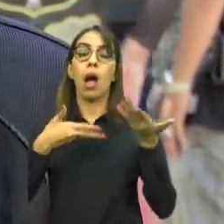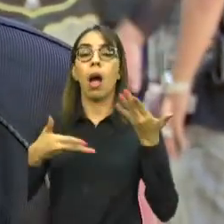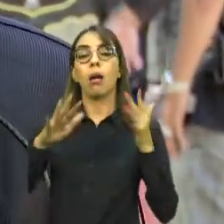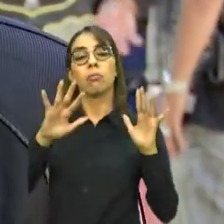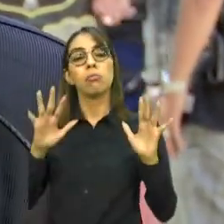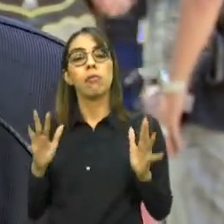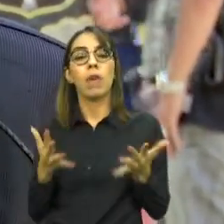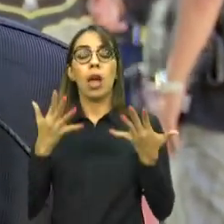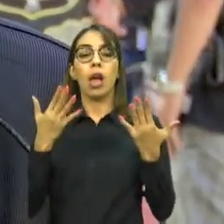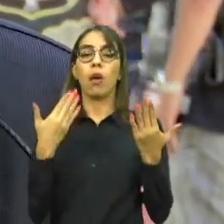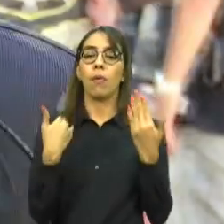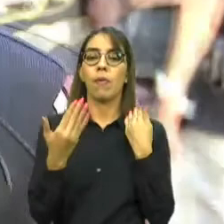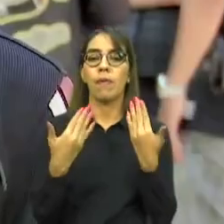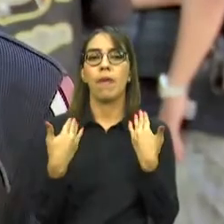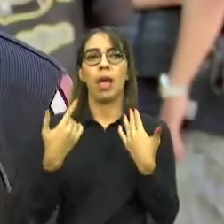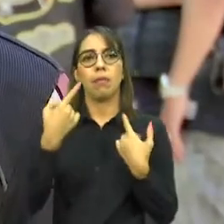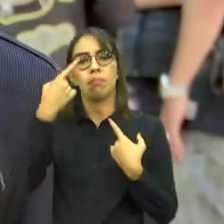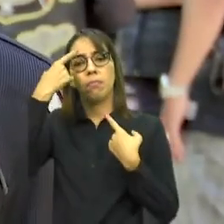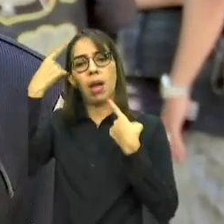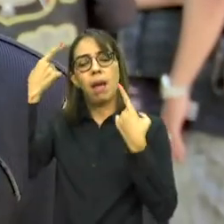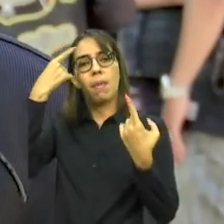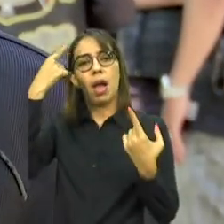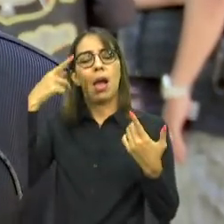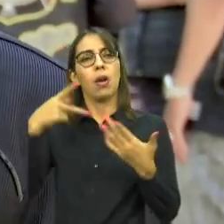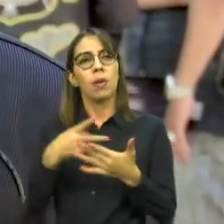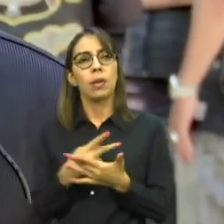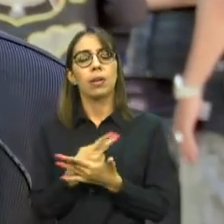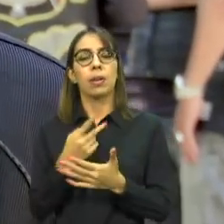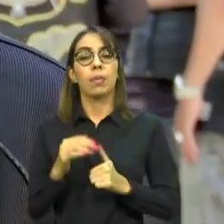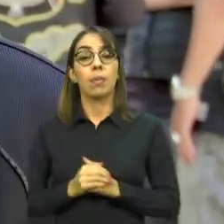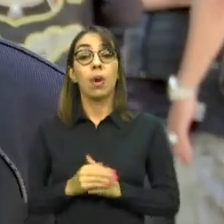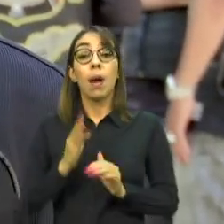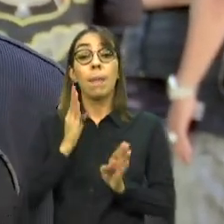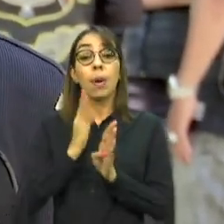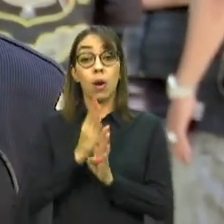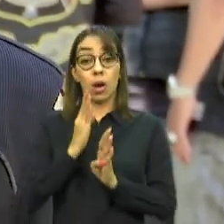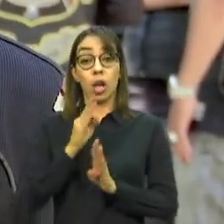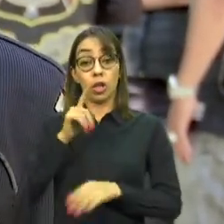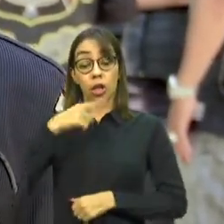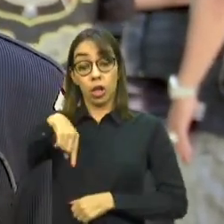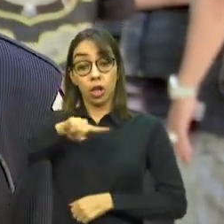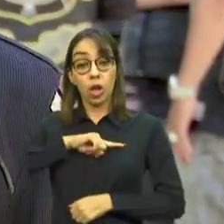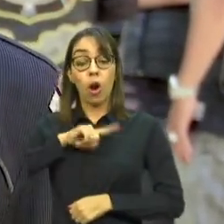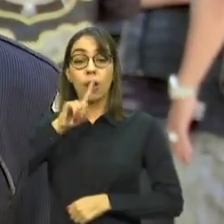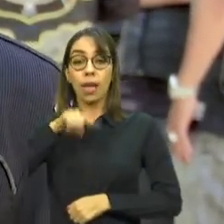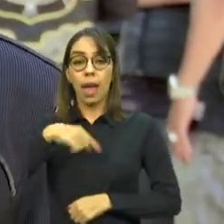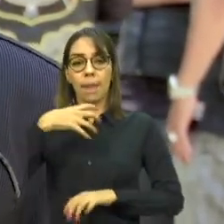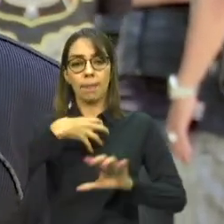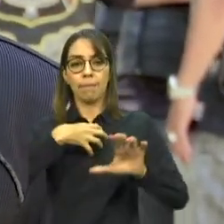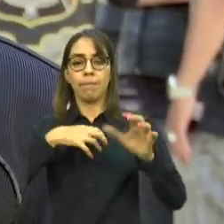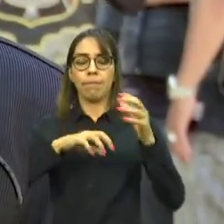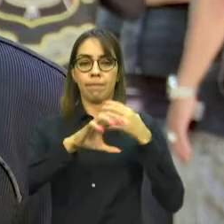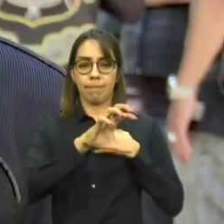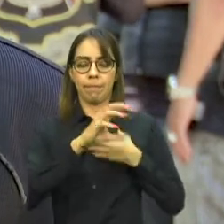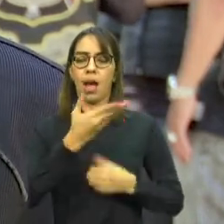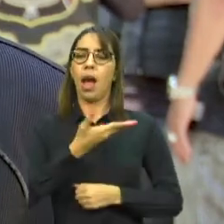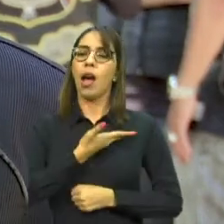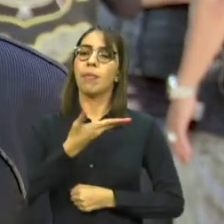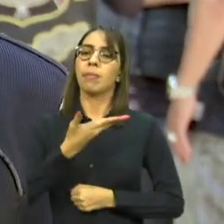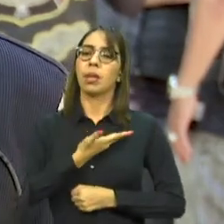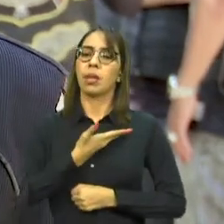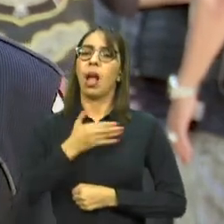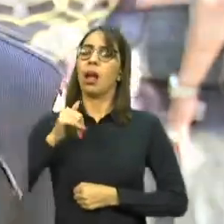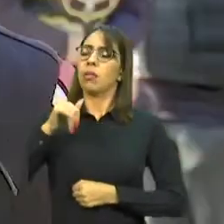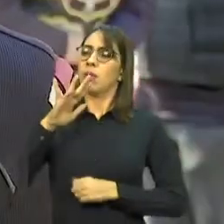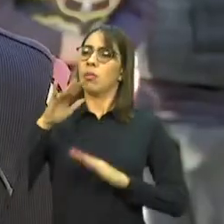conversa, a troca de ideias, porque o motociclista, ele é muito solidário um ao outro. Né, existe essa amizade entre os motociclistas, que